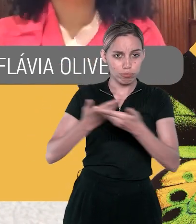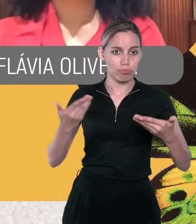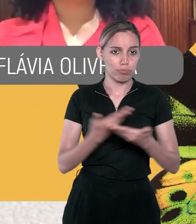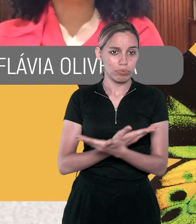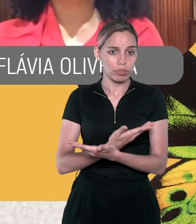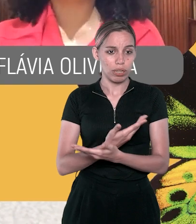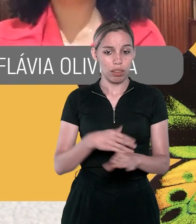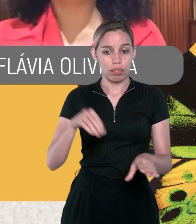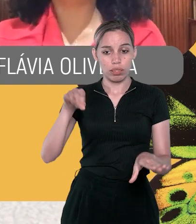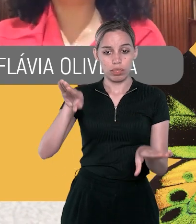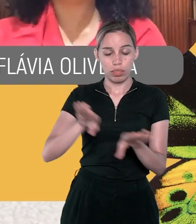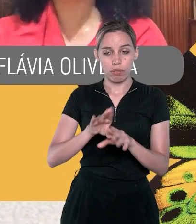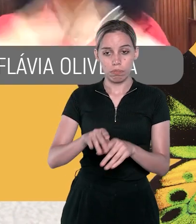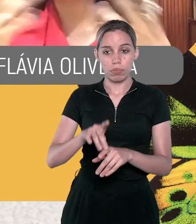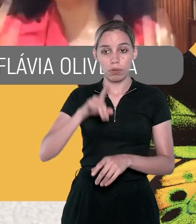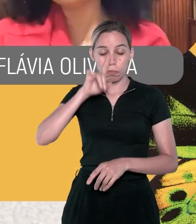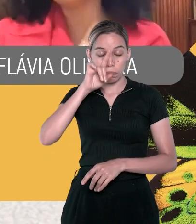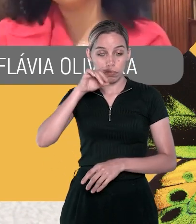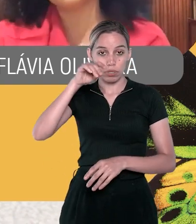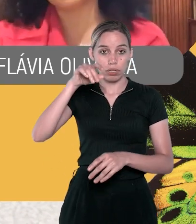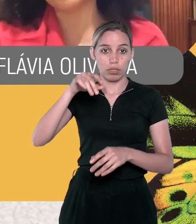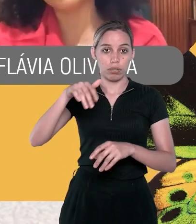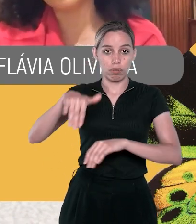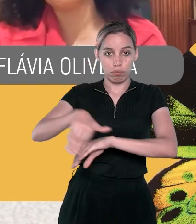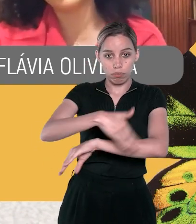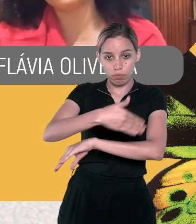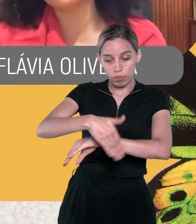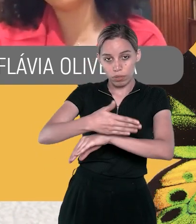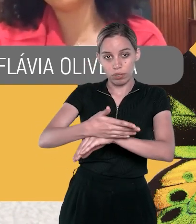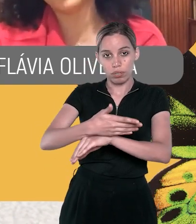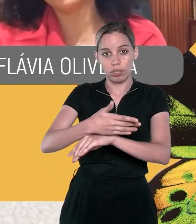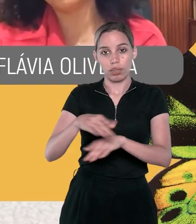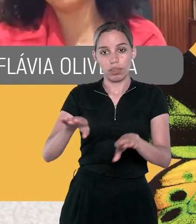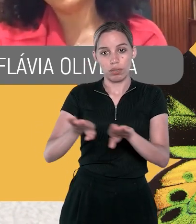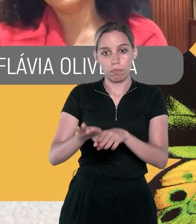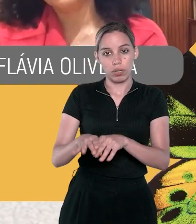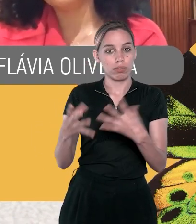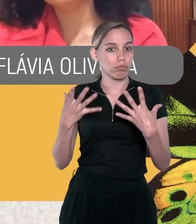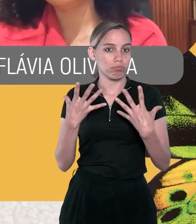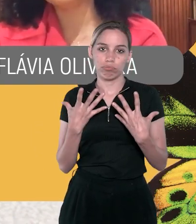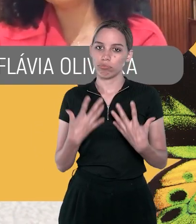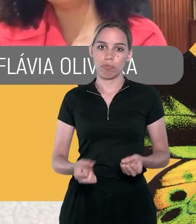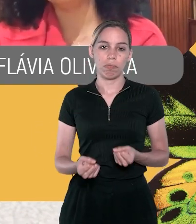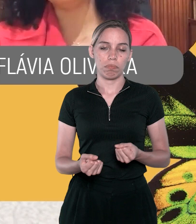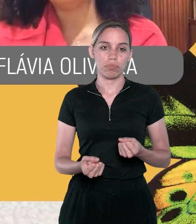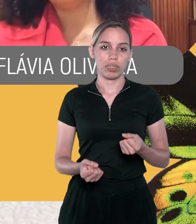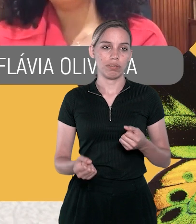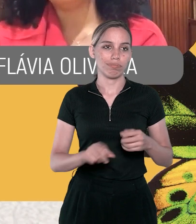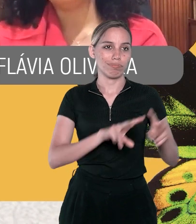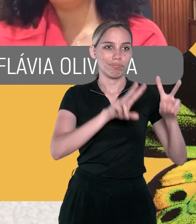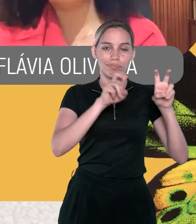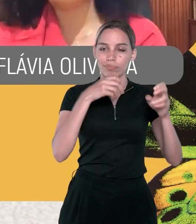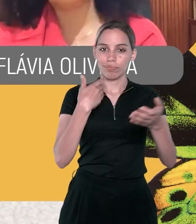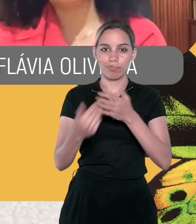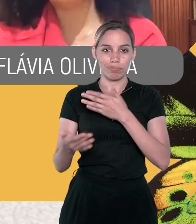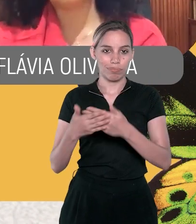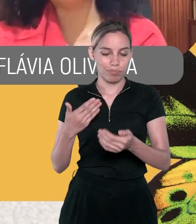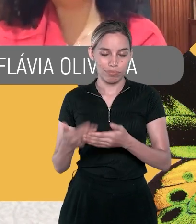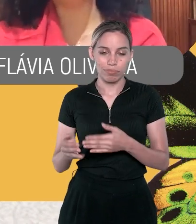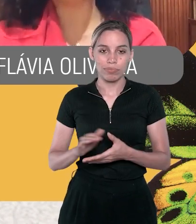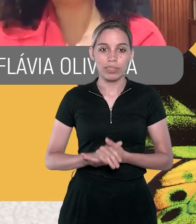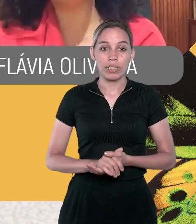urbana, da intolerância, né, sob vários aspectos. Então, assim,